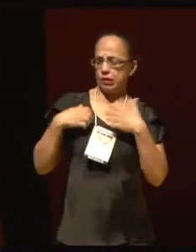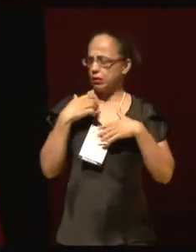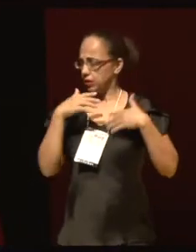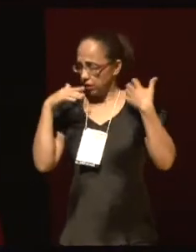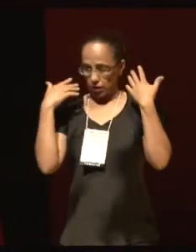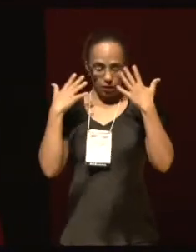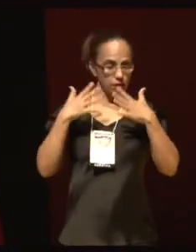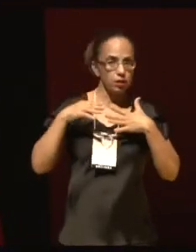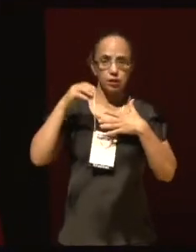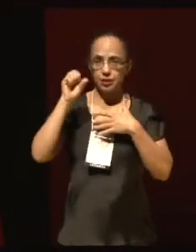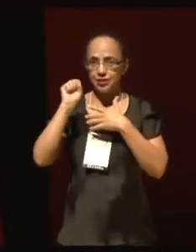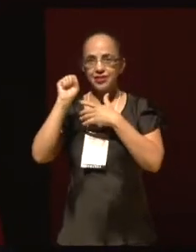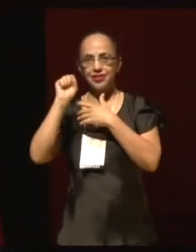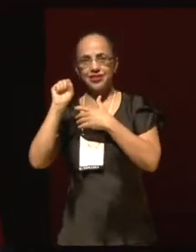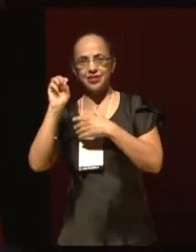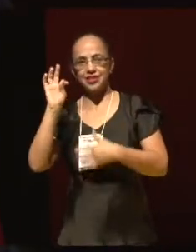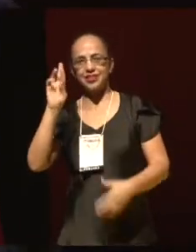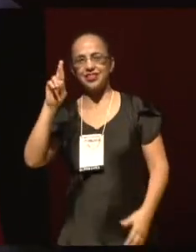memória.